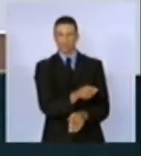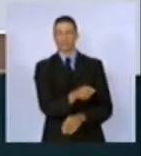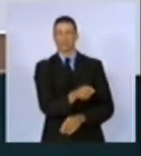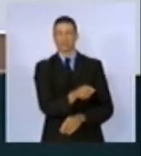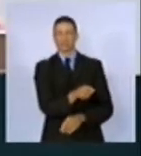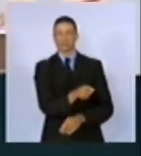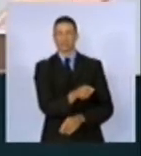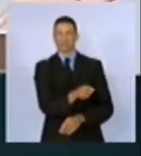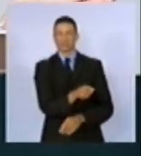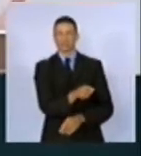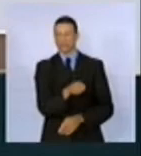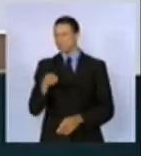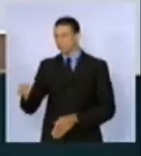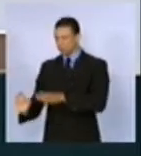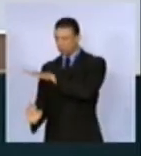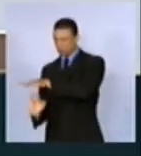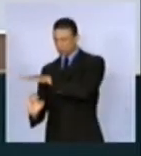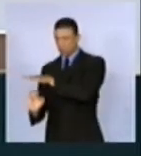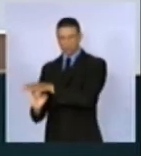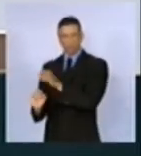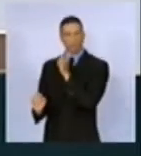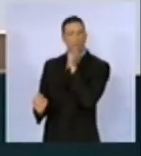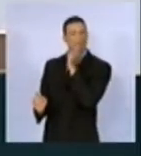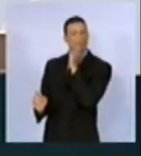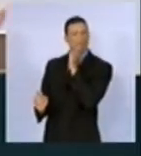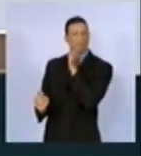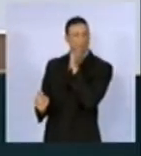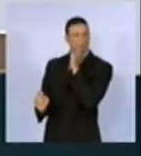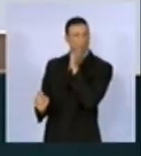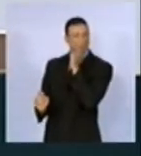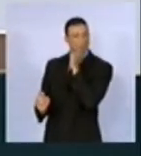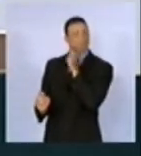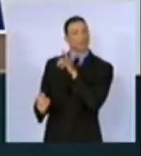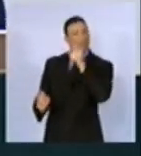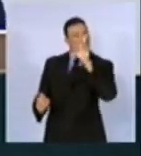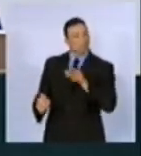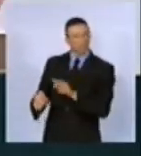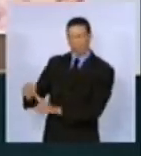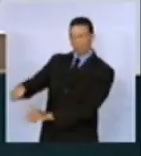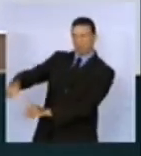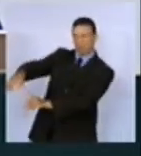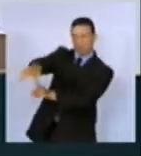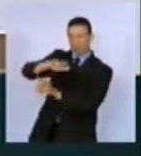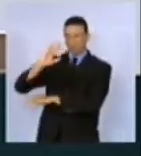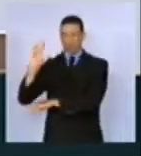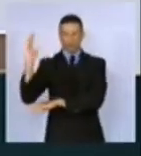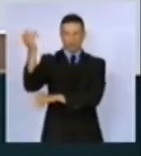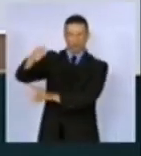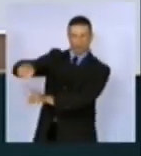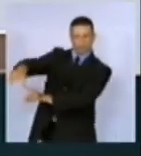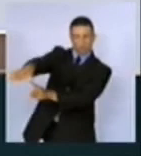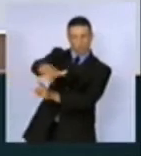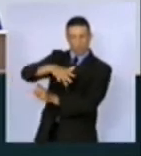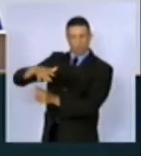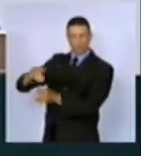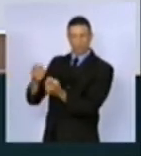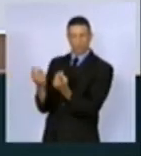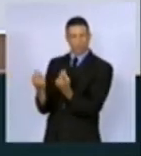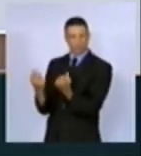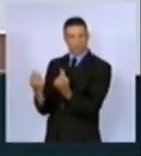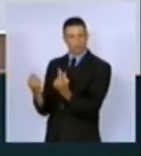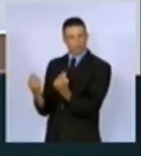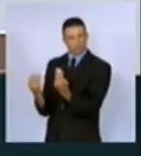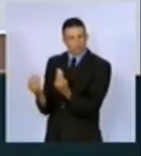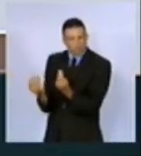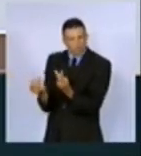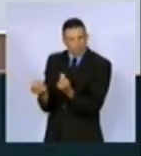não pelos empreendedores esse custo ambiental é deve integrar a equação Esse é um